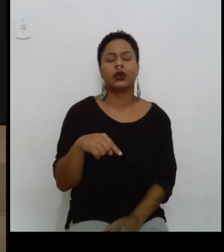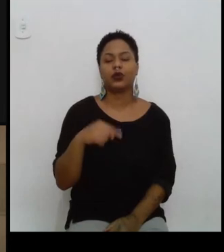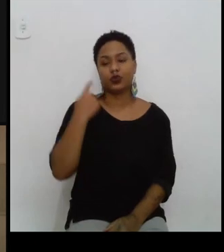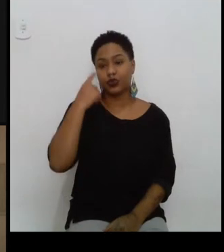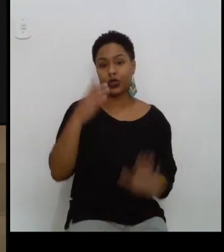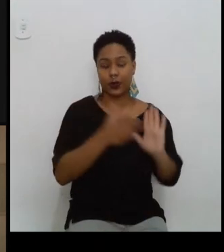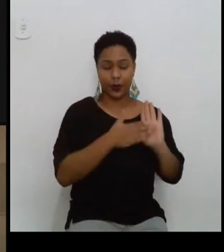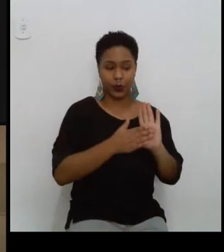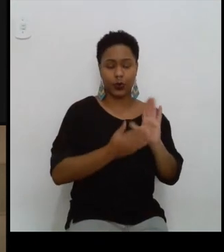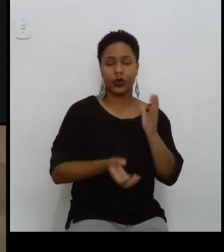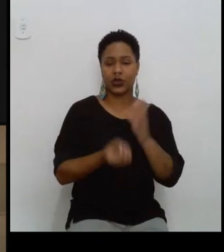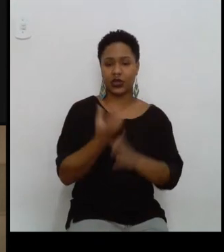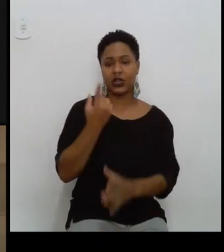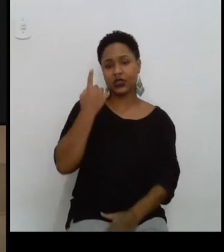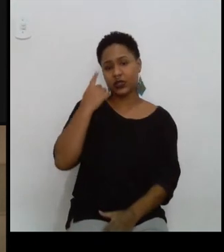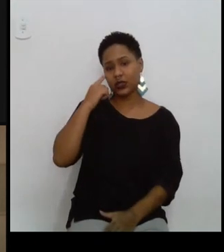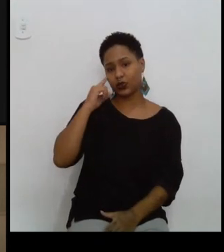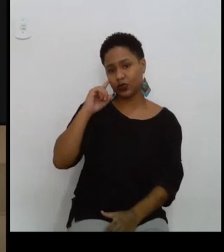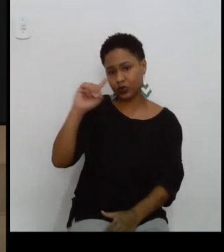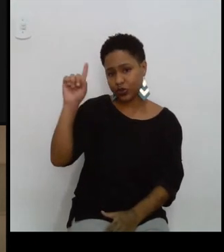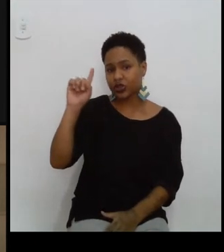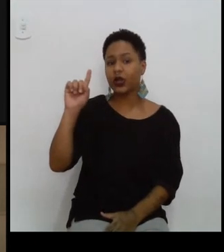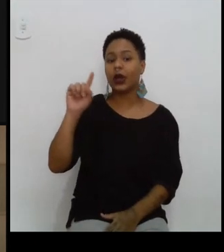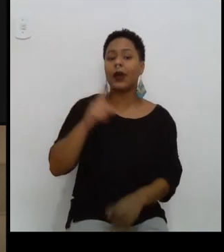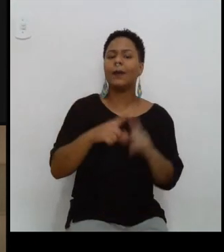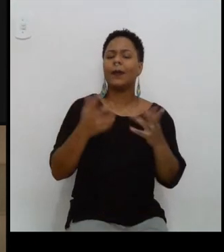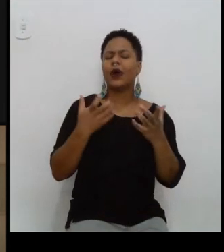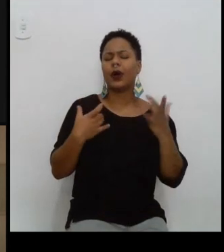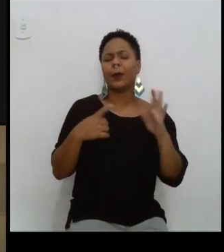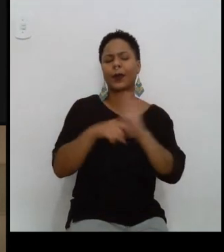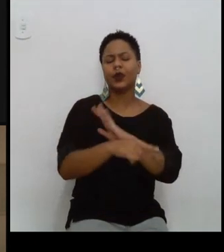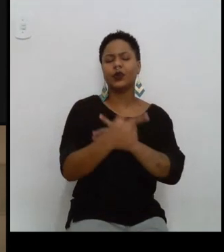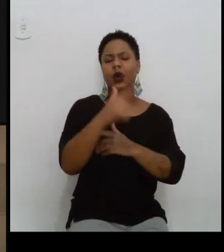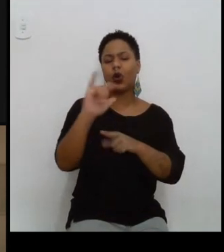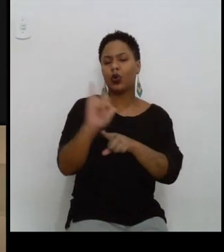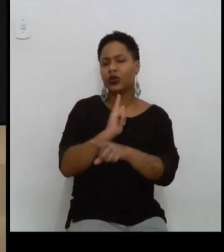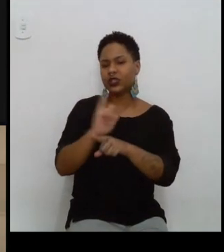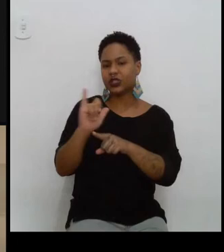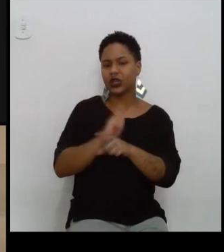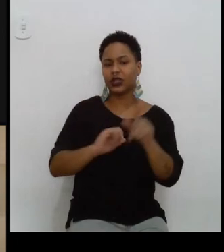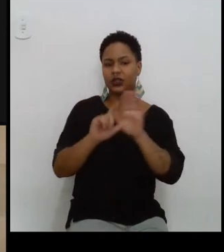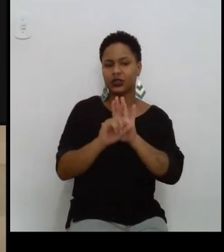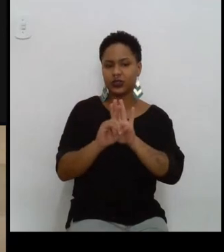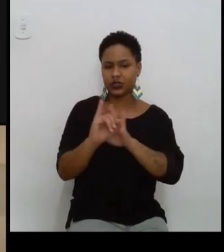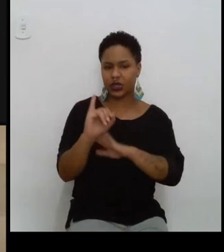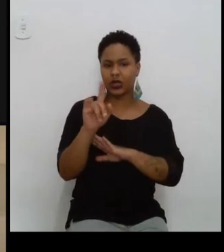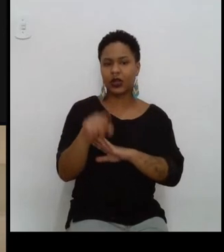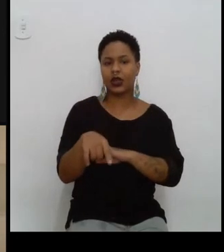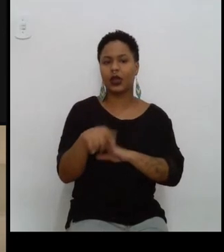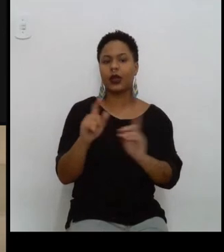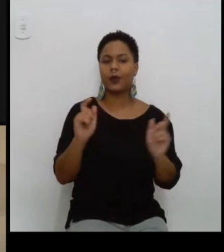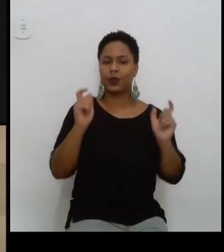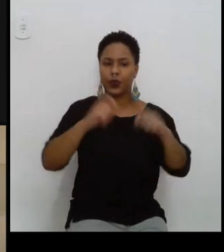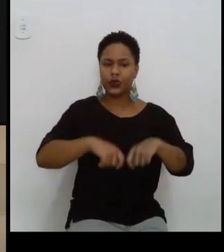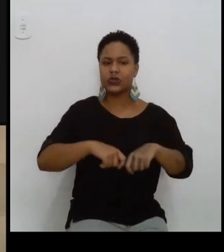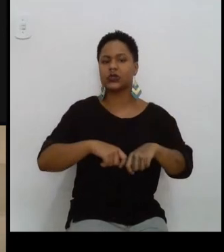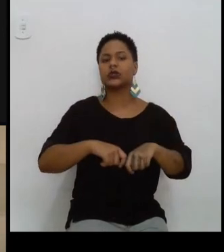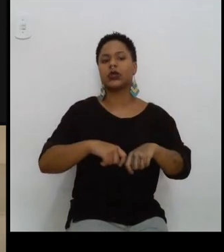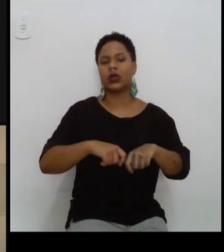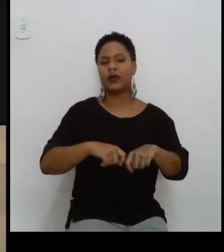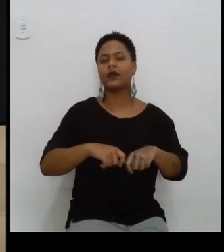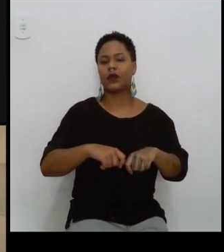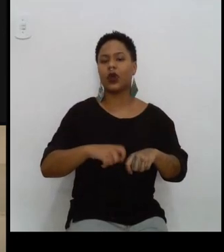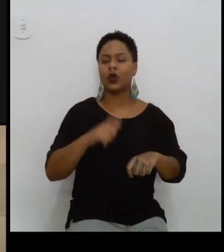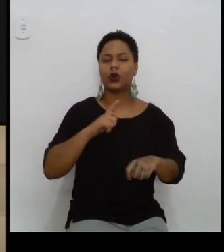da criação de um dia mas eu queria perguntar que há outras medidas legislativas são possíveis são viáveis eu tenho